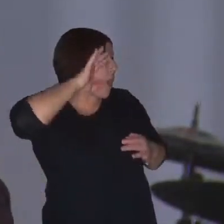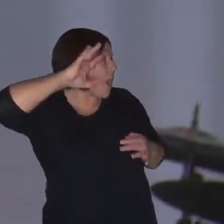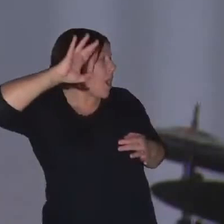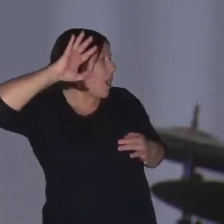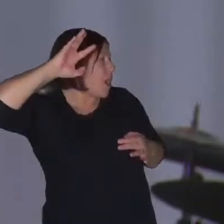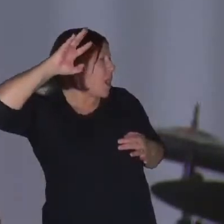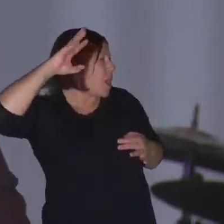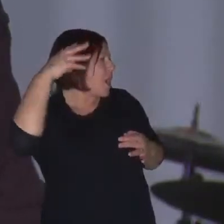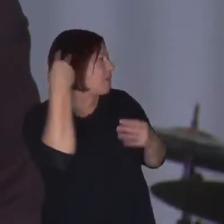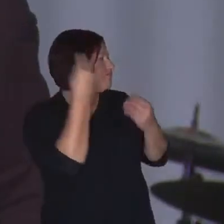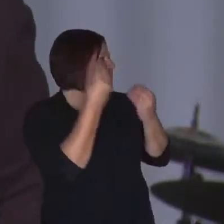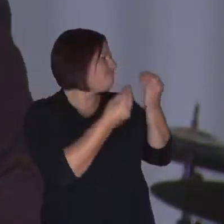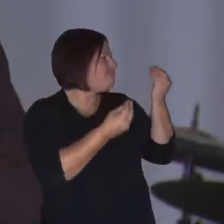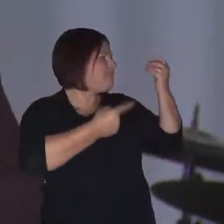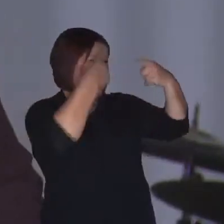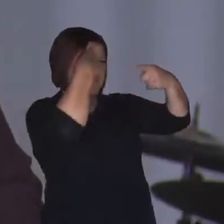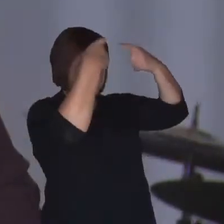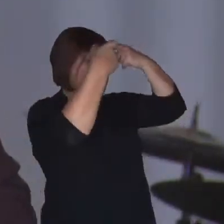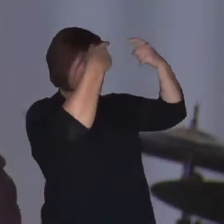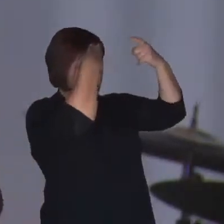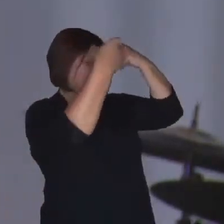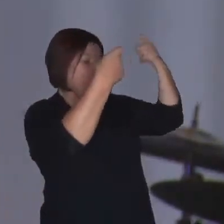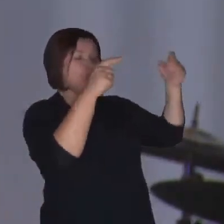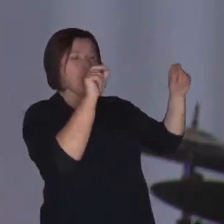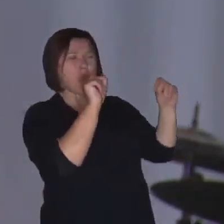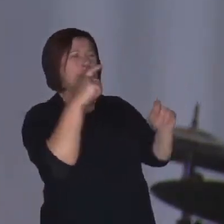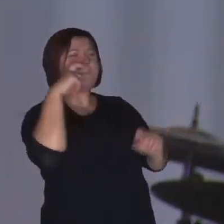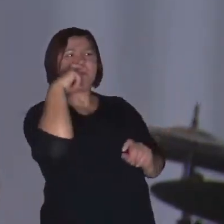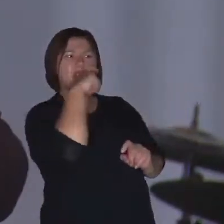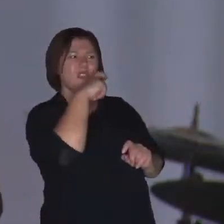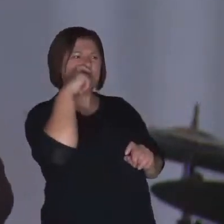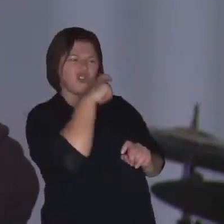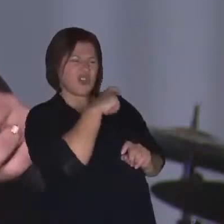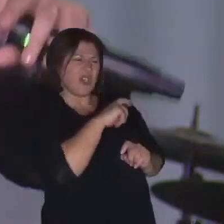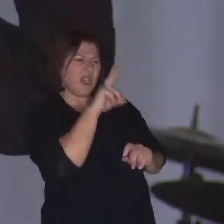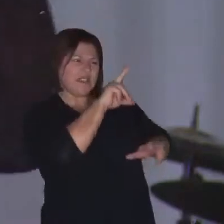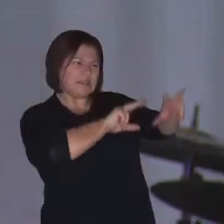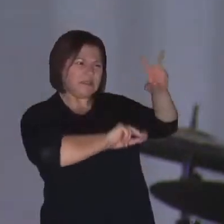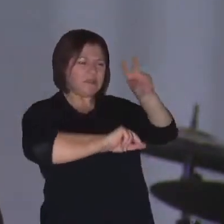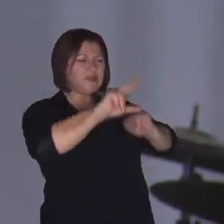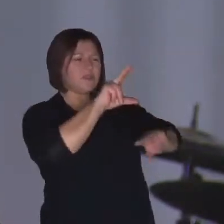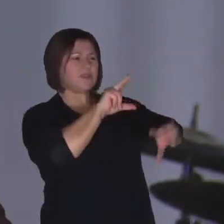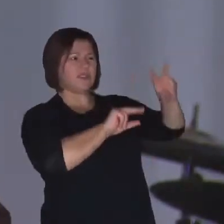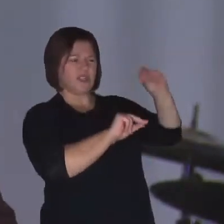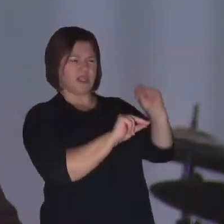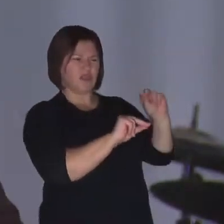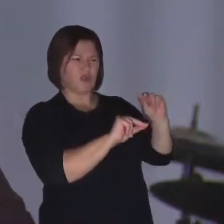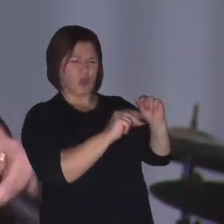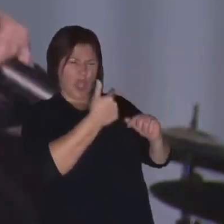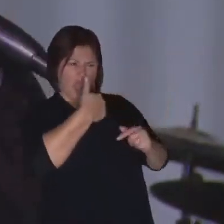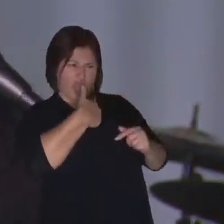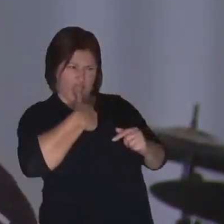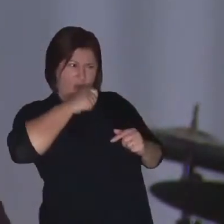terem. Eles estão profetizando mentiras em meu nome. Eu não os enviei.